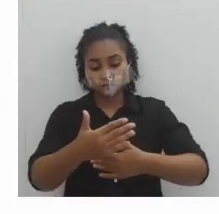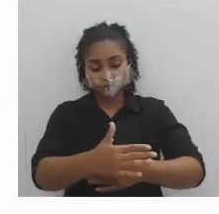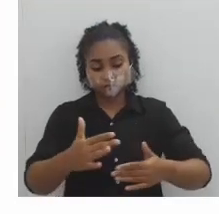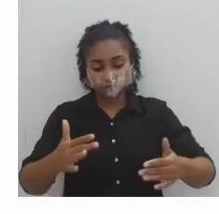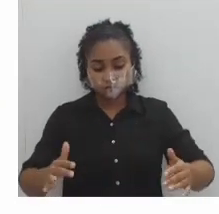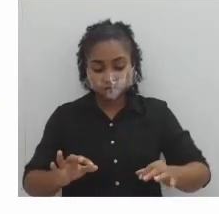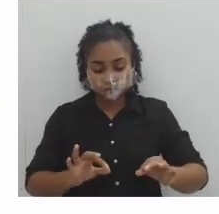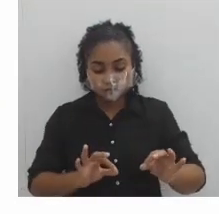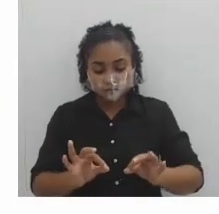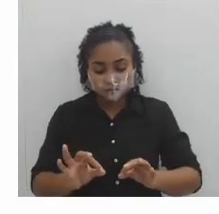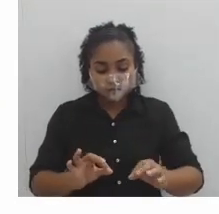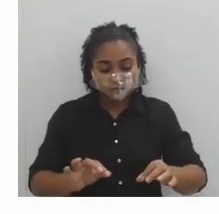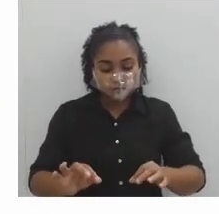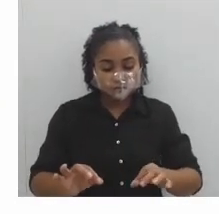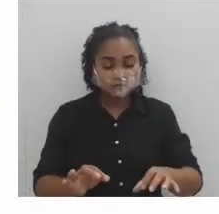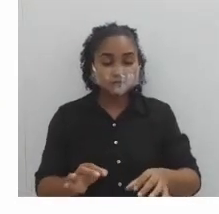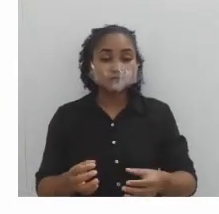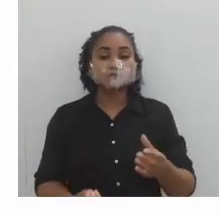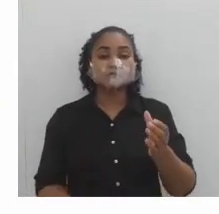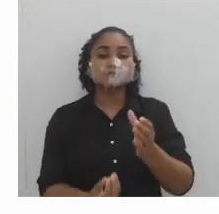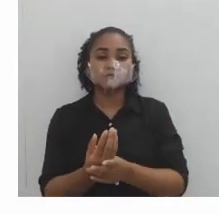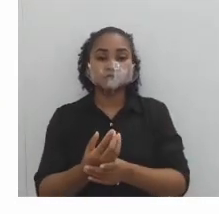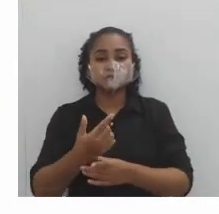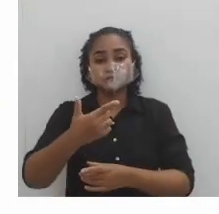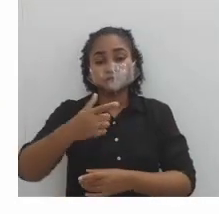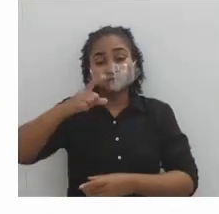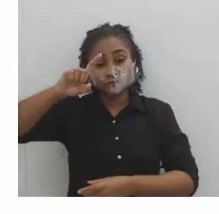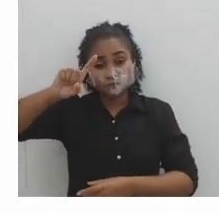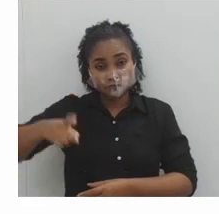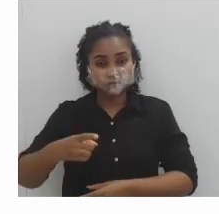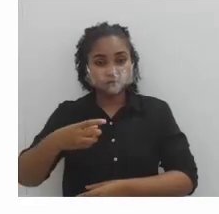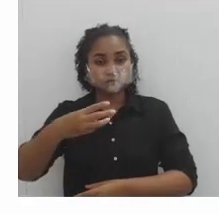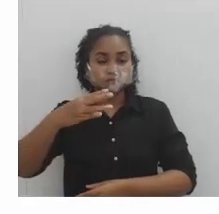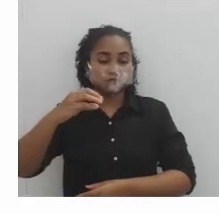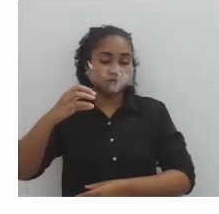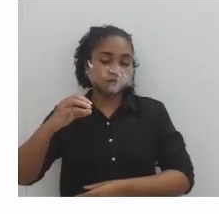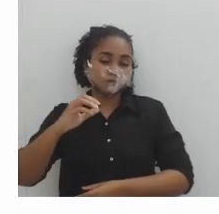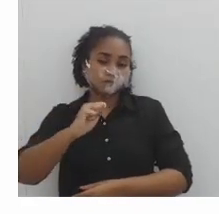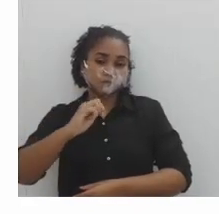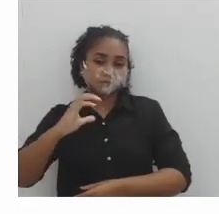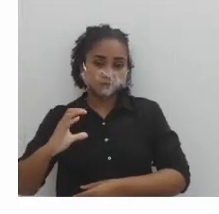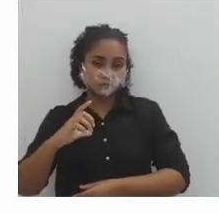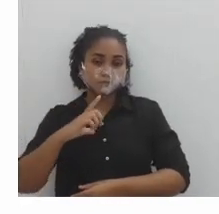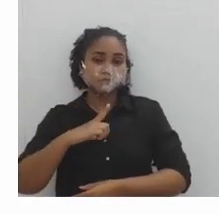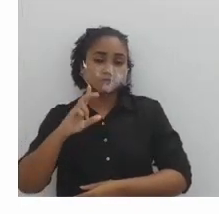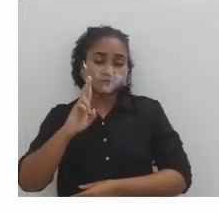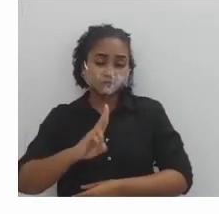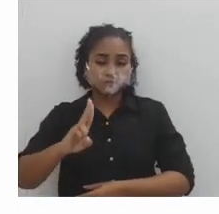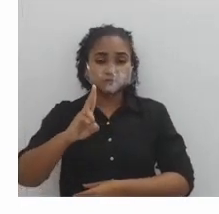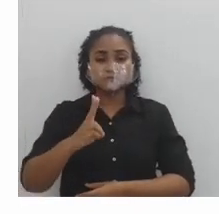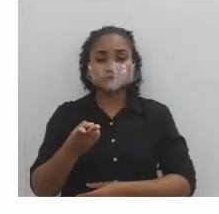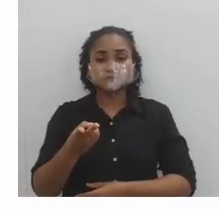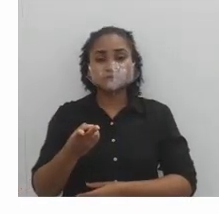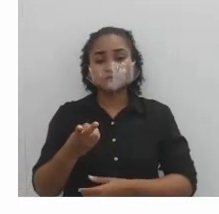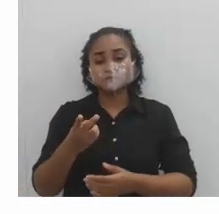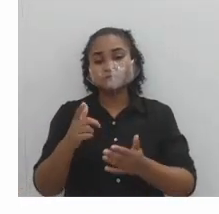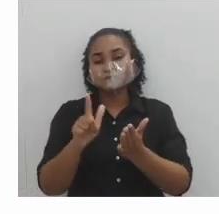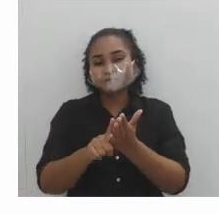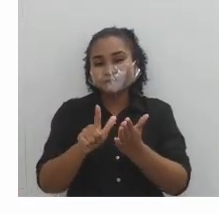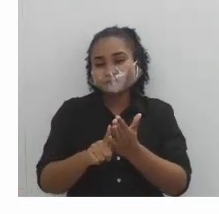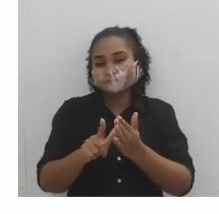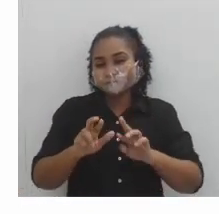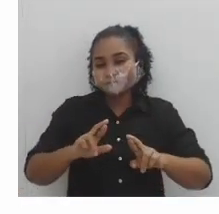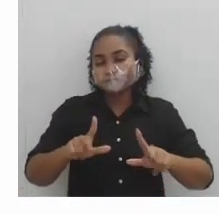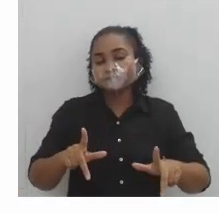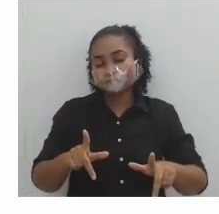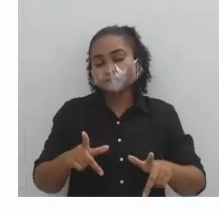surgiu aproximadamente em 2300 a.C. Eram usados tabuleiros de papiro e peças de pedra